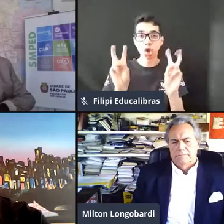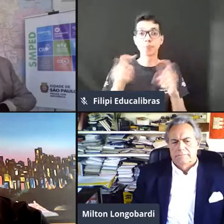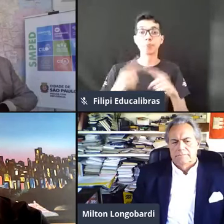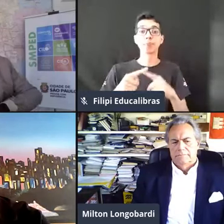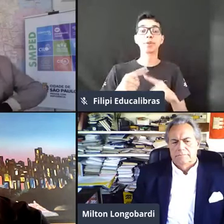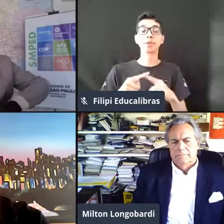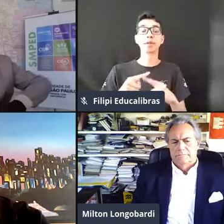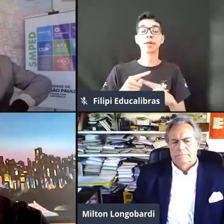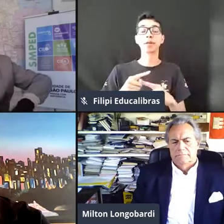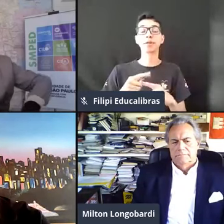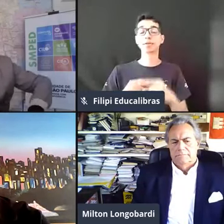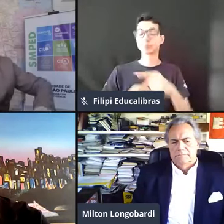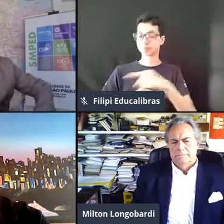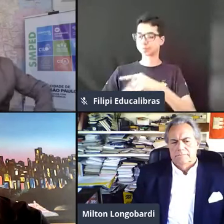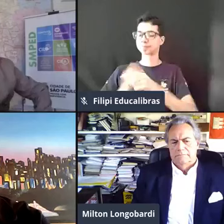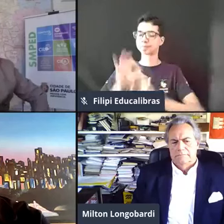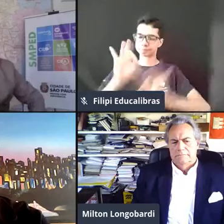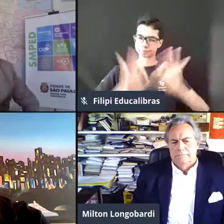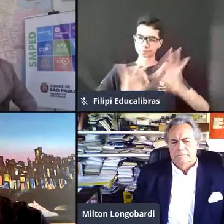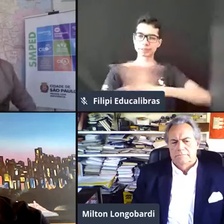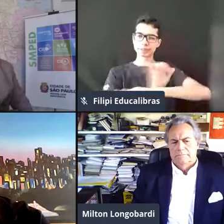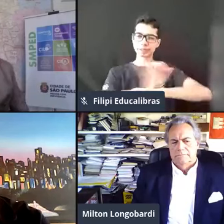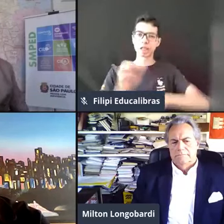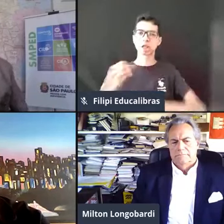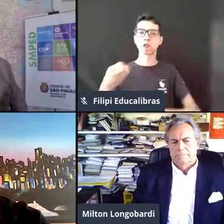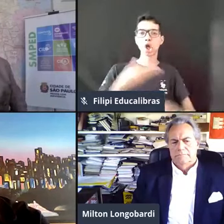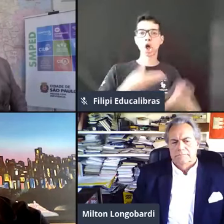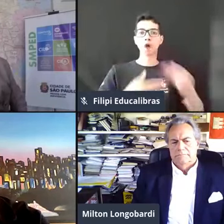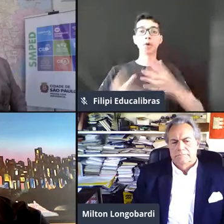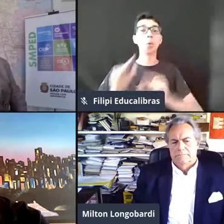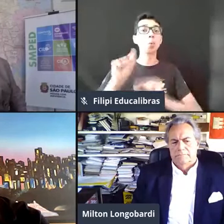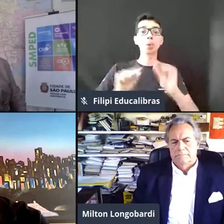e queria que você contasse o que você está planejando.